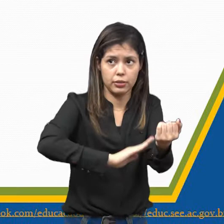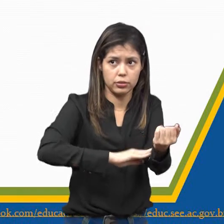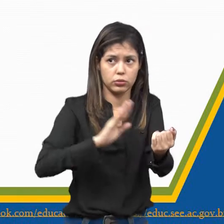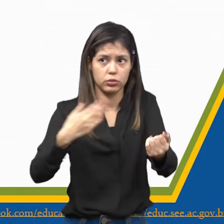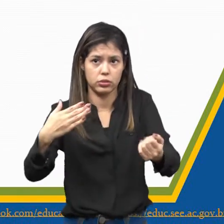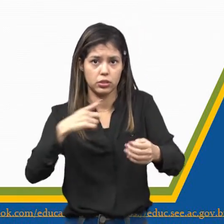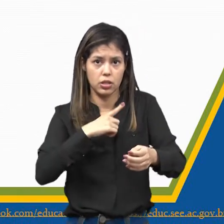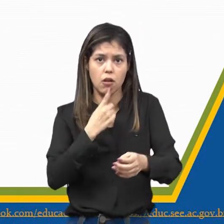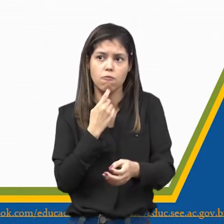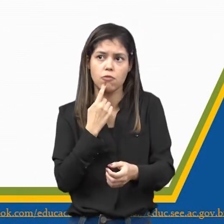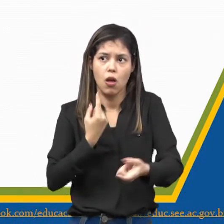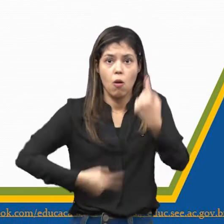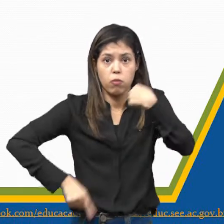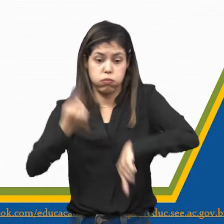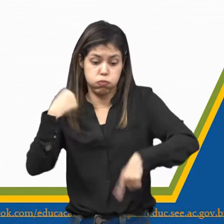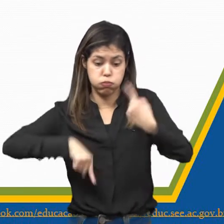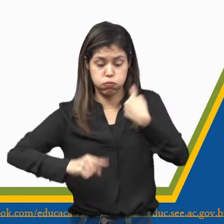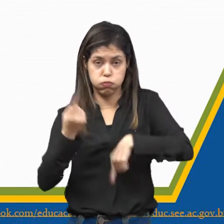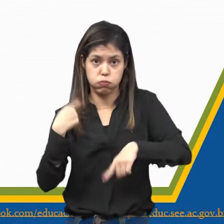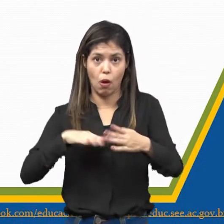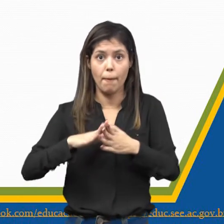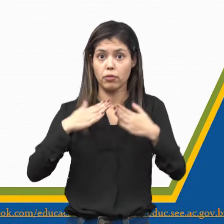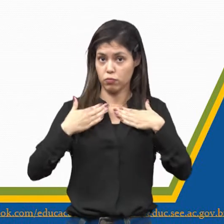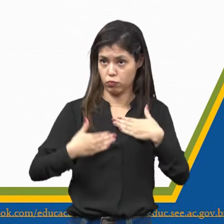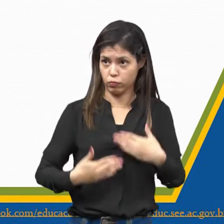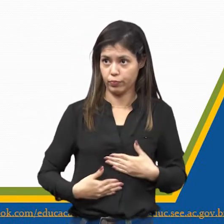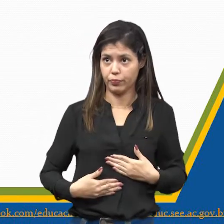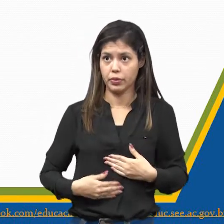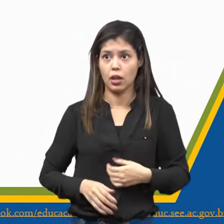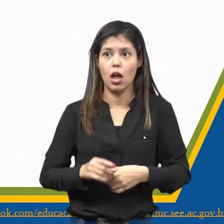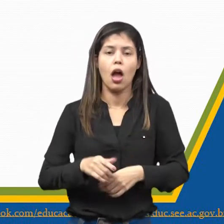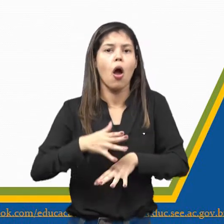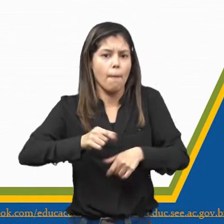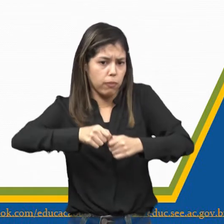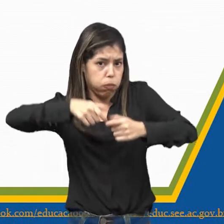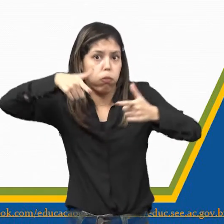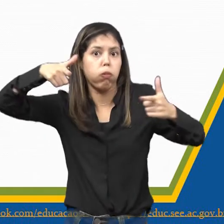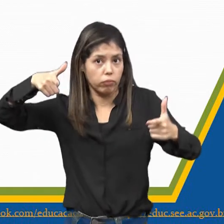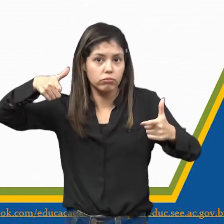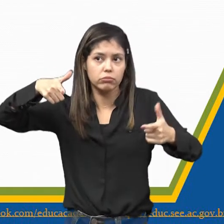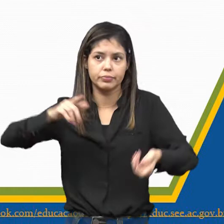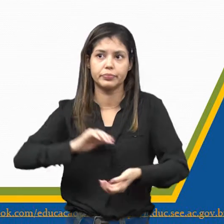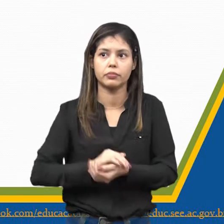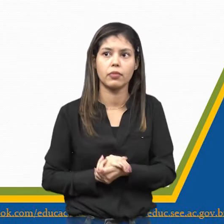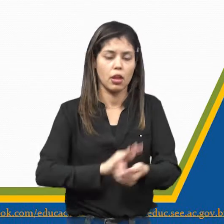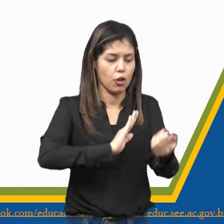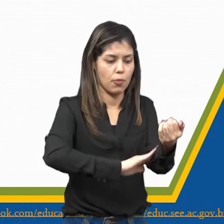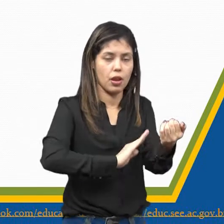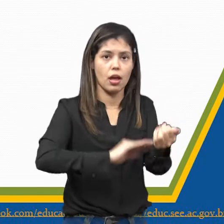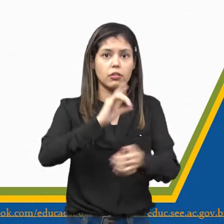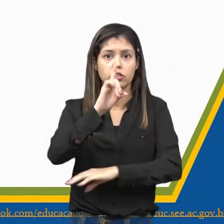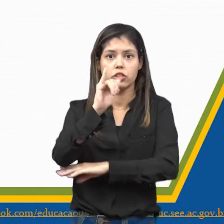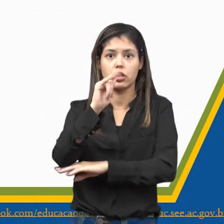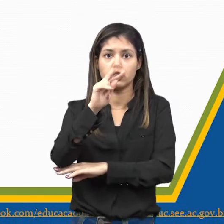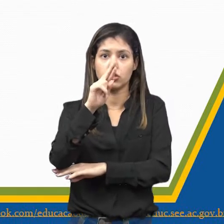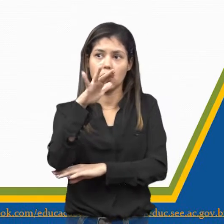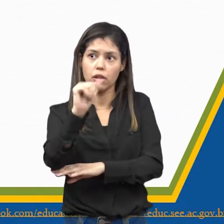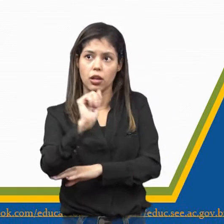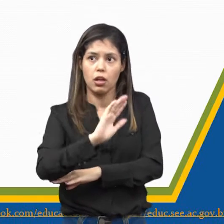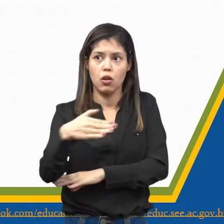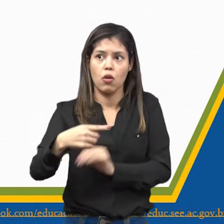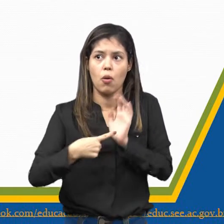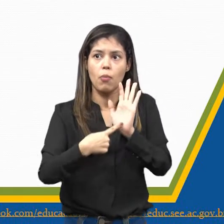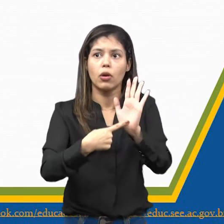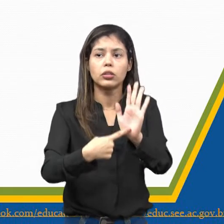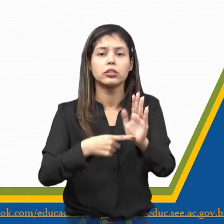a pressão do sangue quando ele é bombeado para o corpo, é aquele valor maior. E a pressão diastólica, que